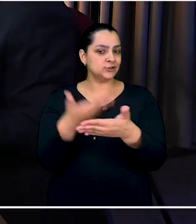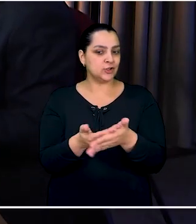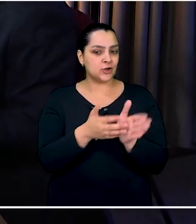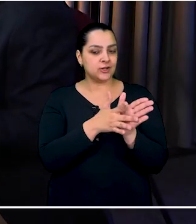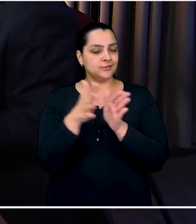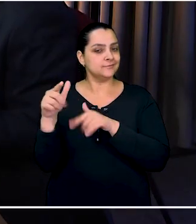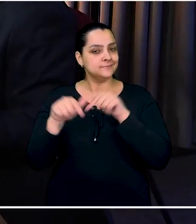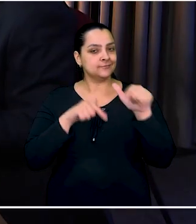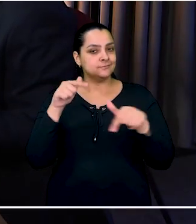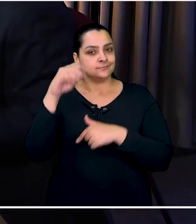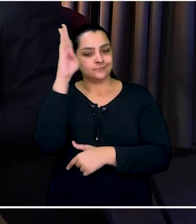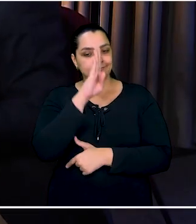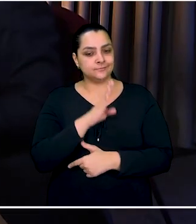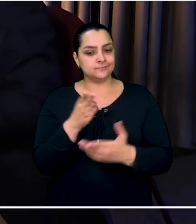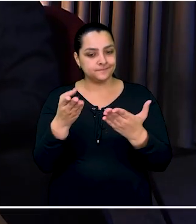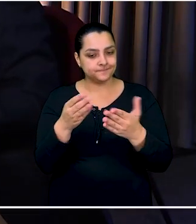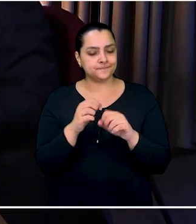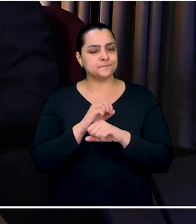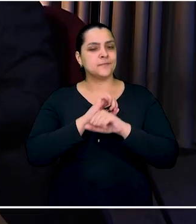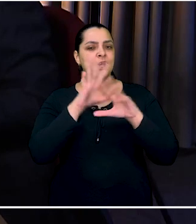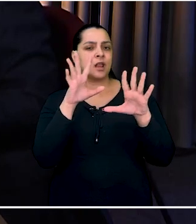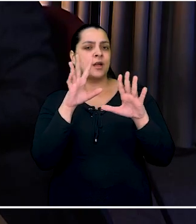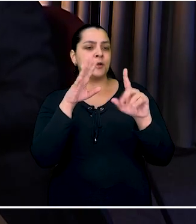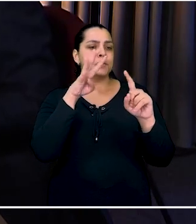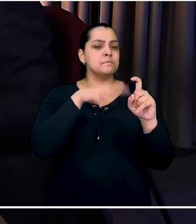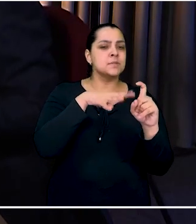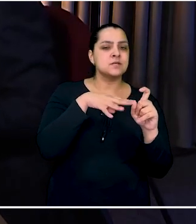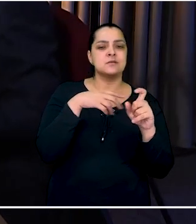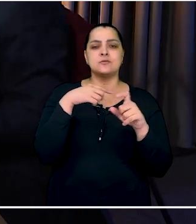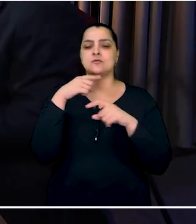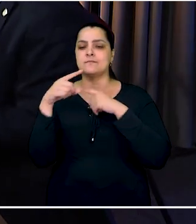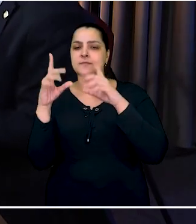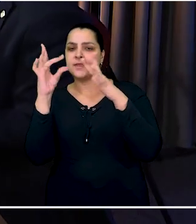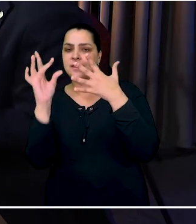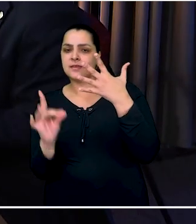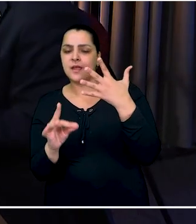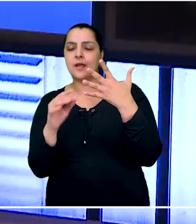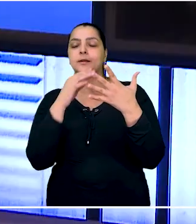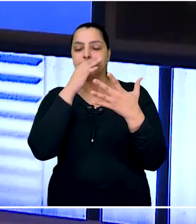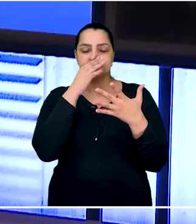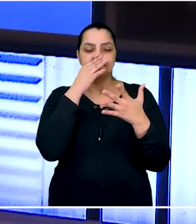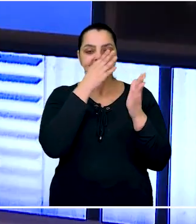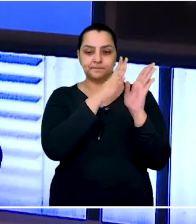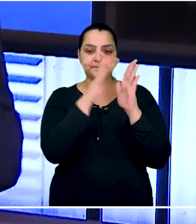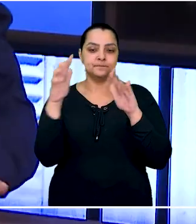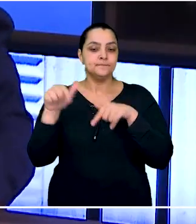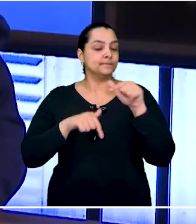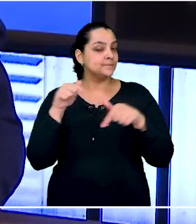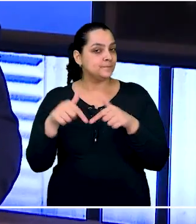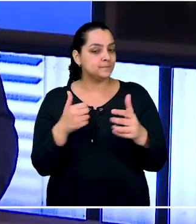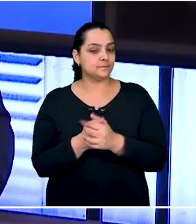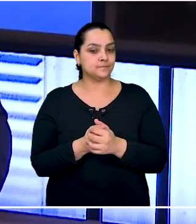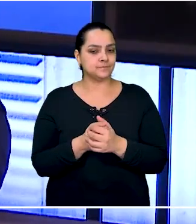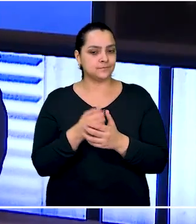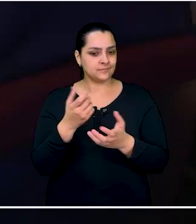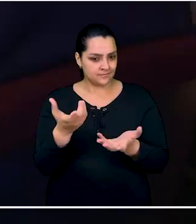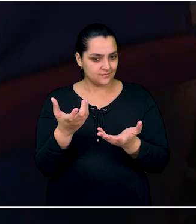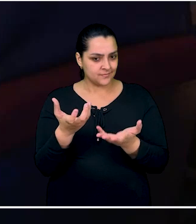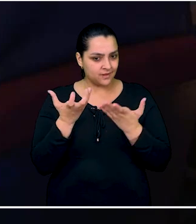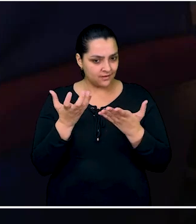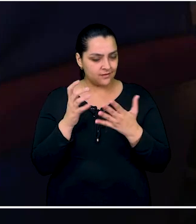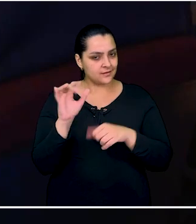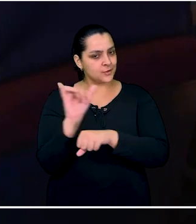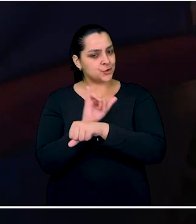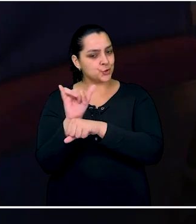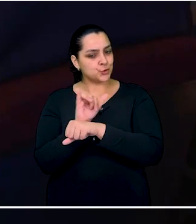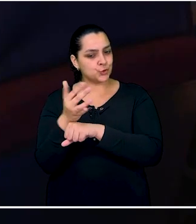da jornada de trabalho no Brasil. Ele esclarece mitos e detalha os limites atuais da duração dos serviços. Para conferir, é só